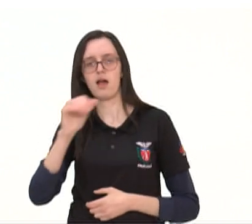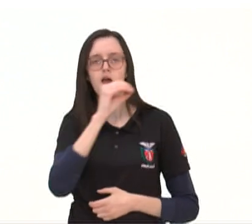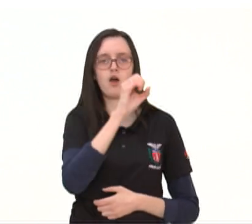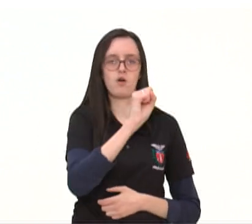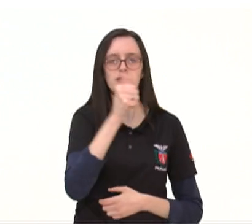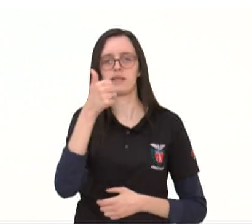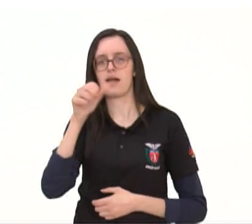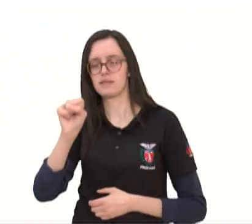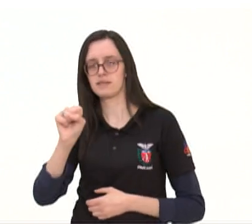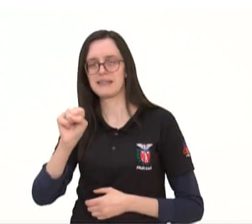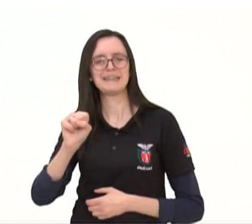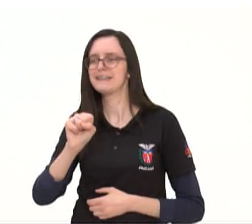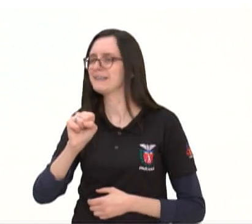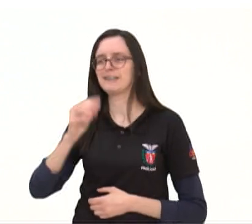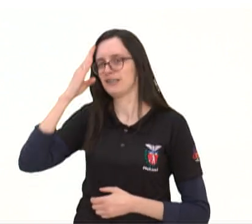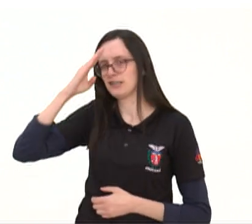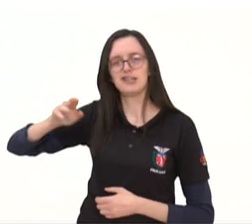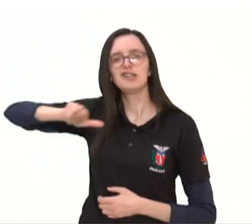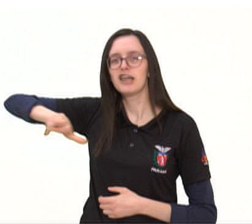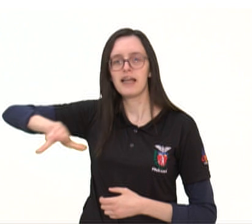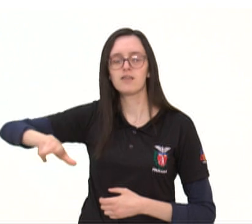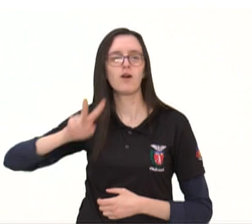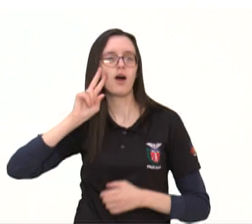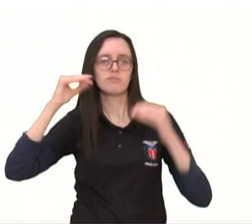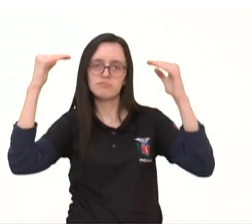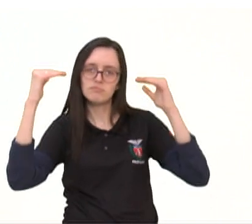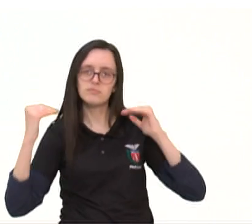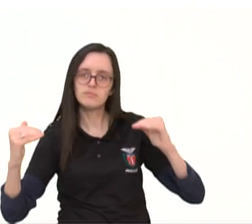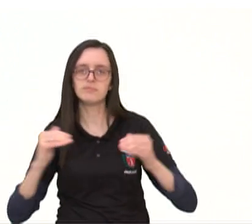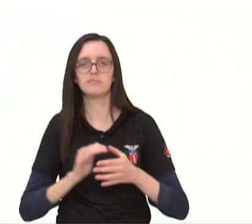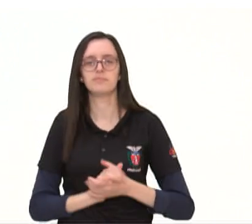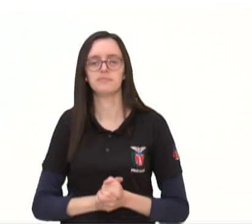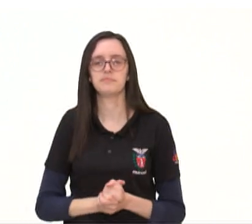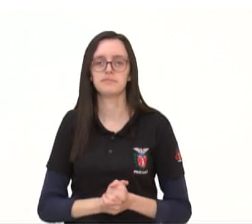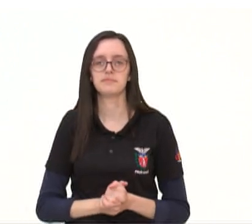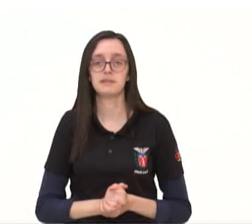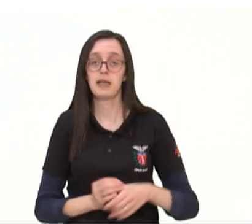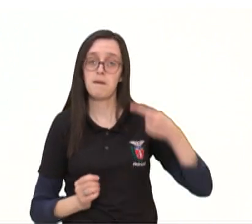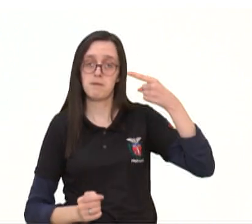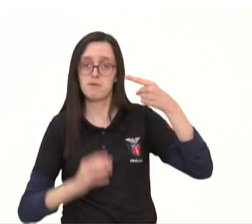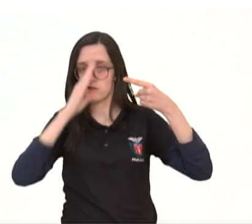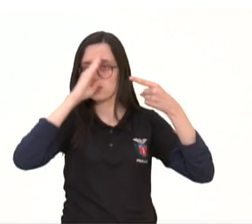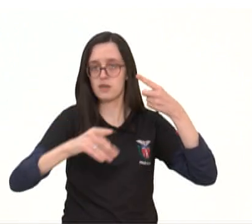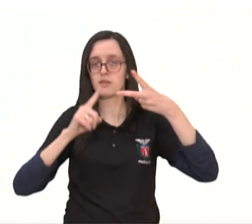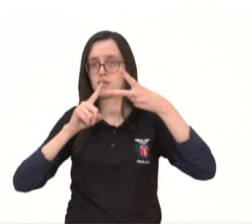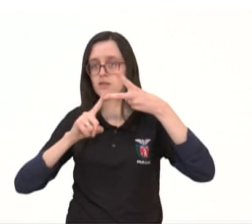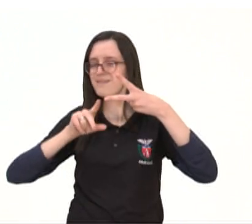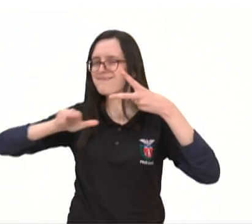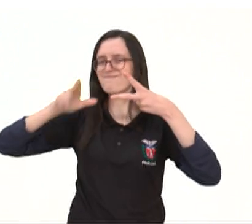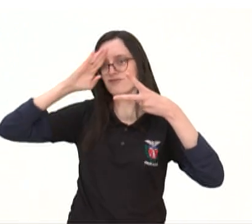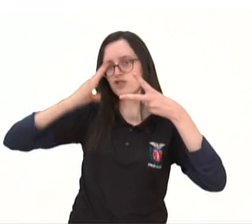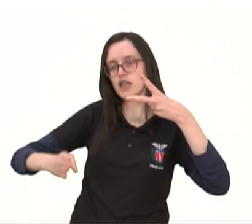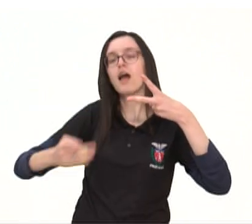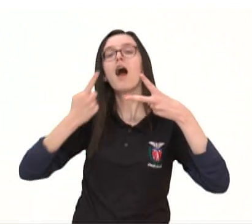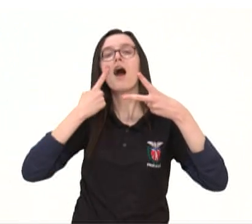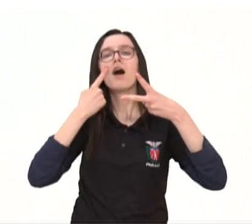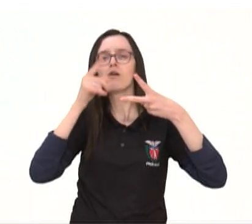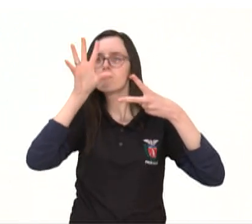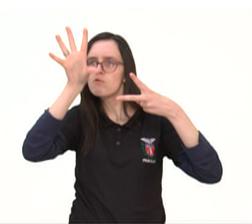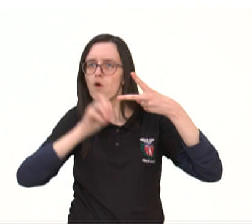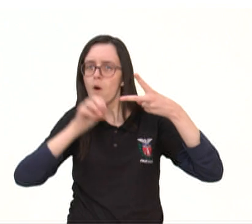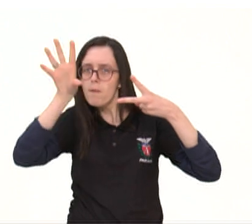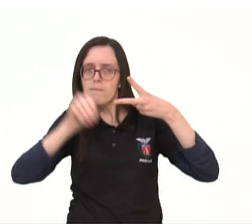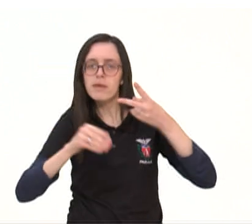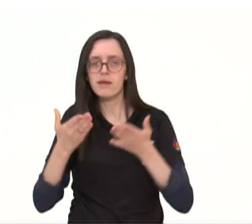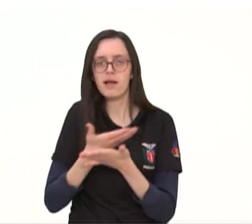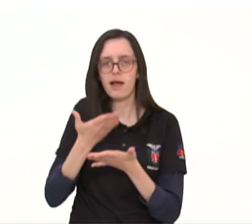Artigos indefinidos: uns, uma e umas. Vou dar um tempinho para vocês fazerem a anotação